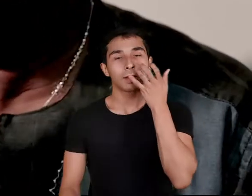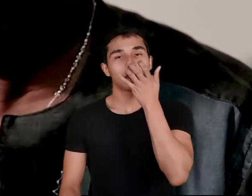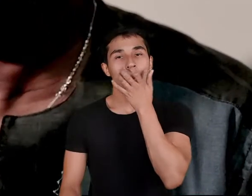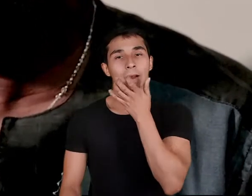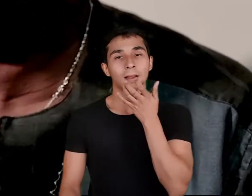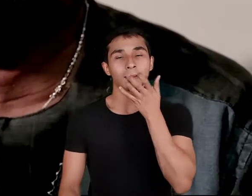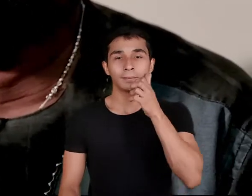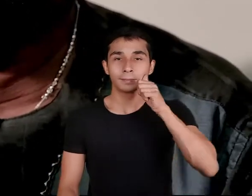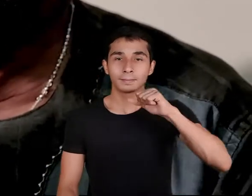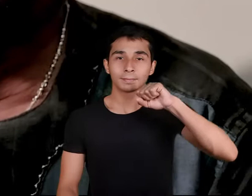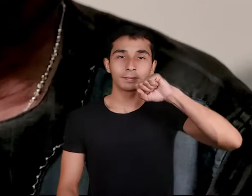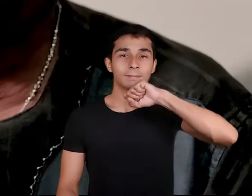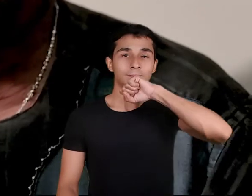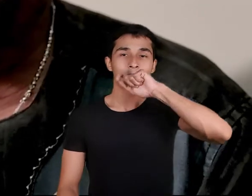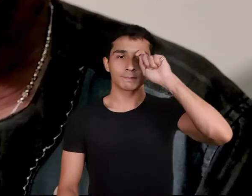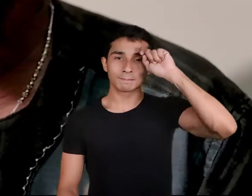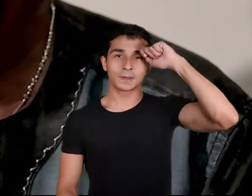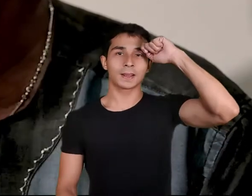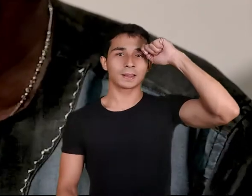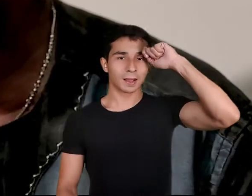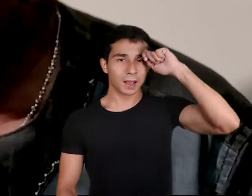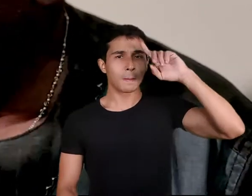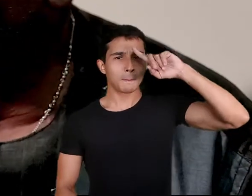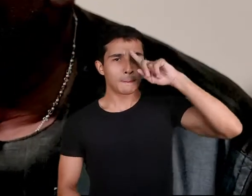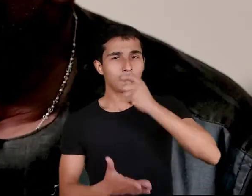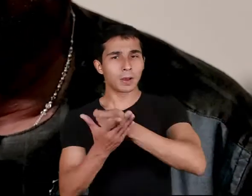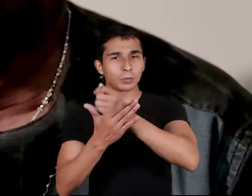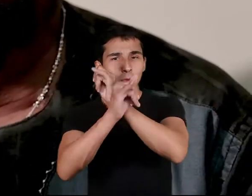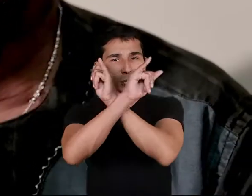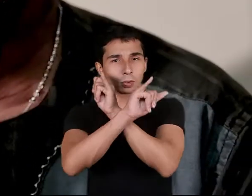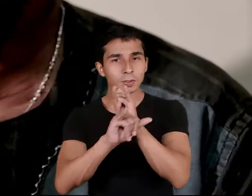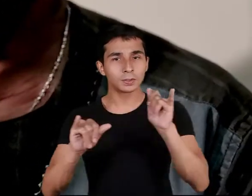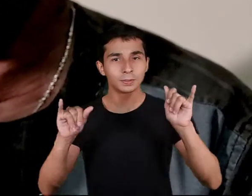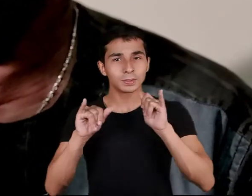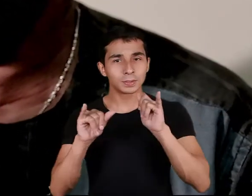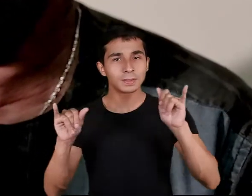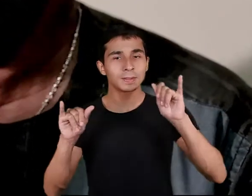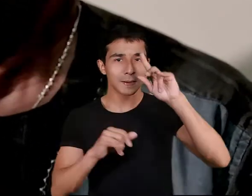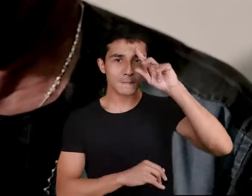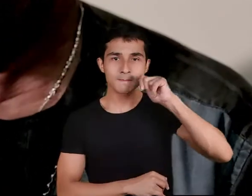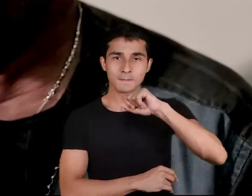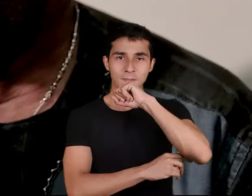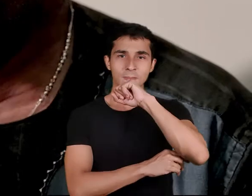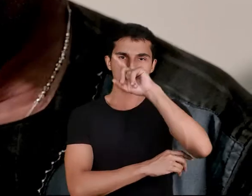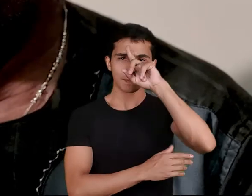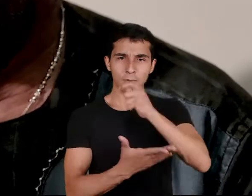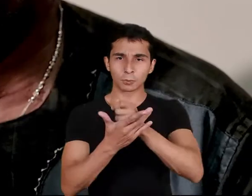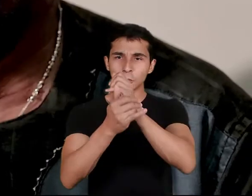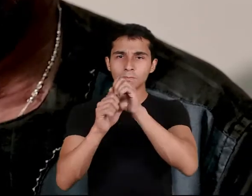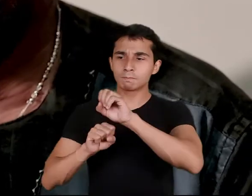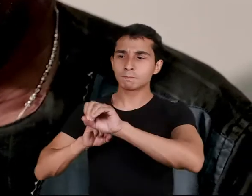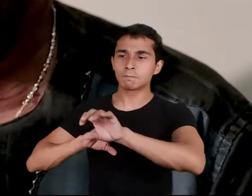Mãe preta que mandou dizer, mãe preta mandou ensinar que